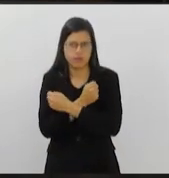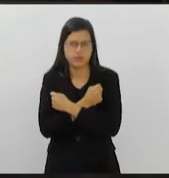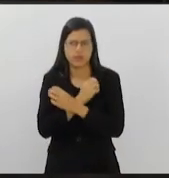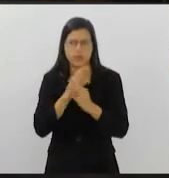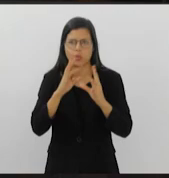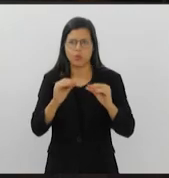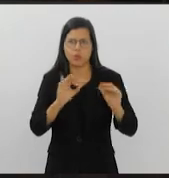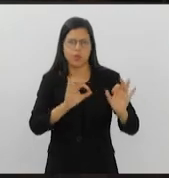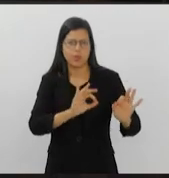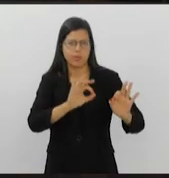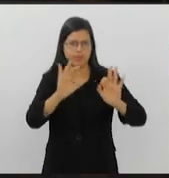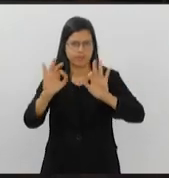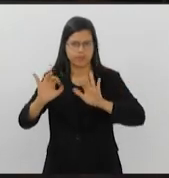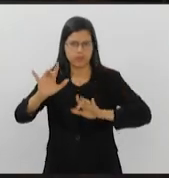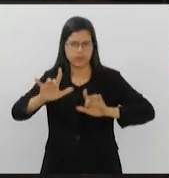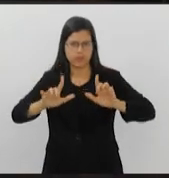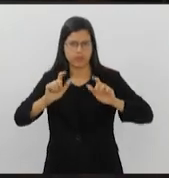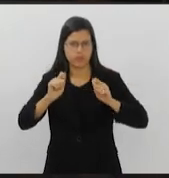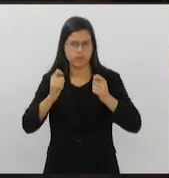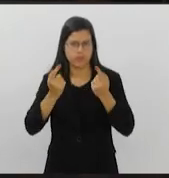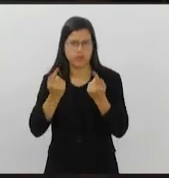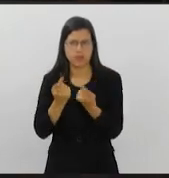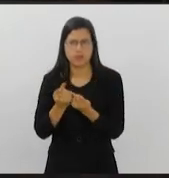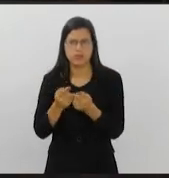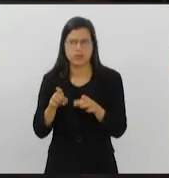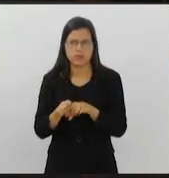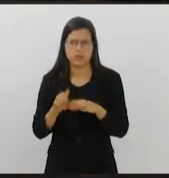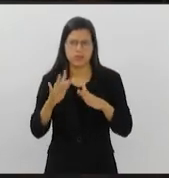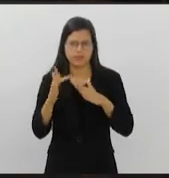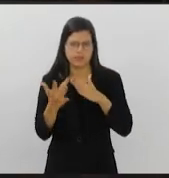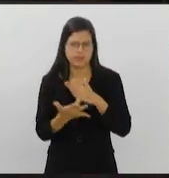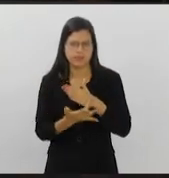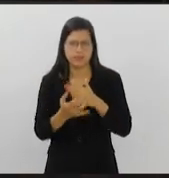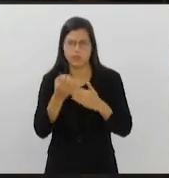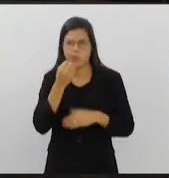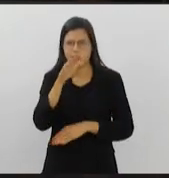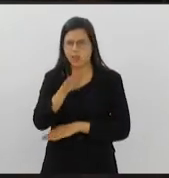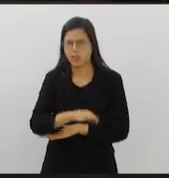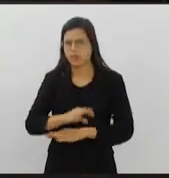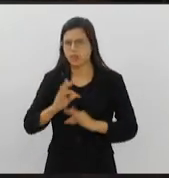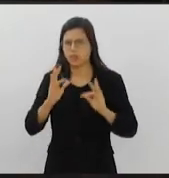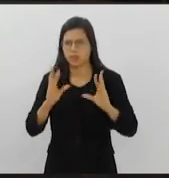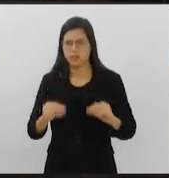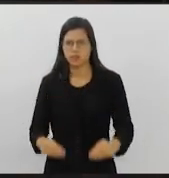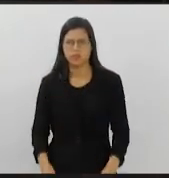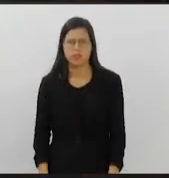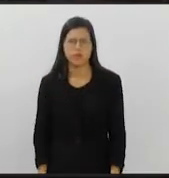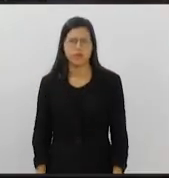nos acompanharam aí pela TV Alerj, pelas redes sociais. Uma boa tarde a todos.